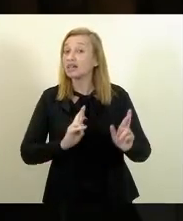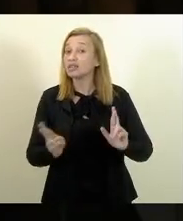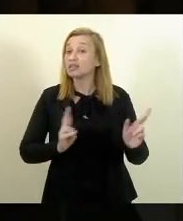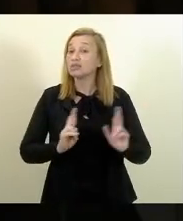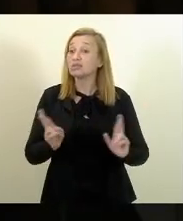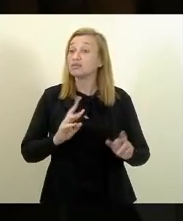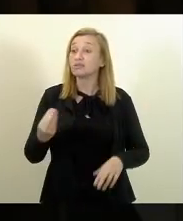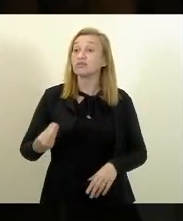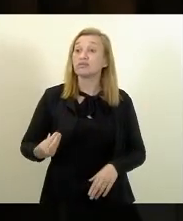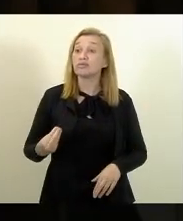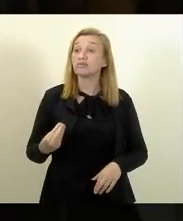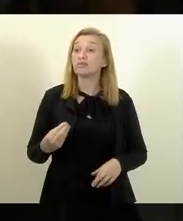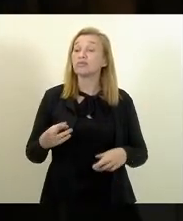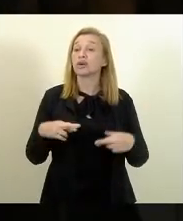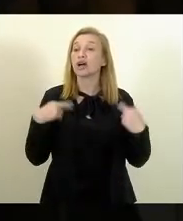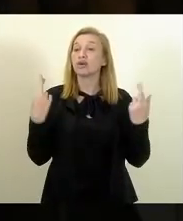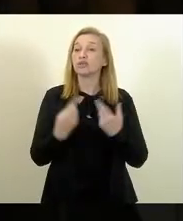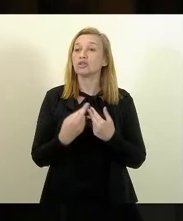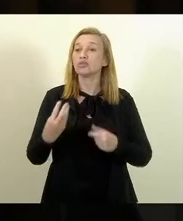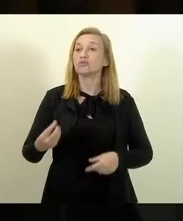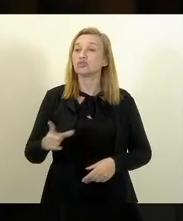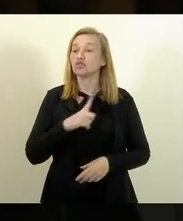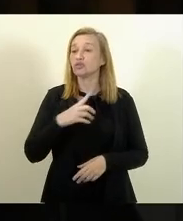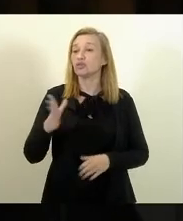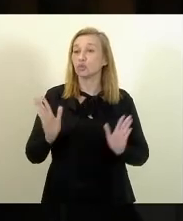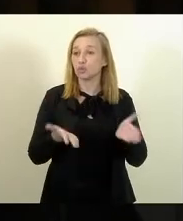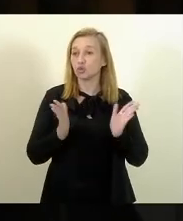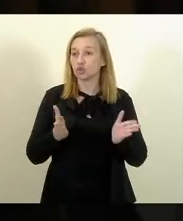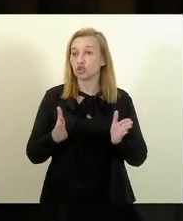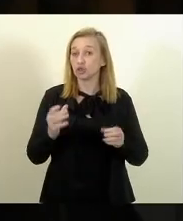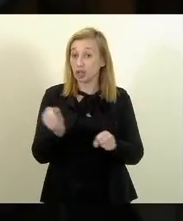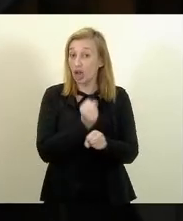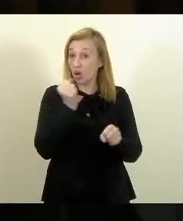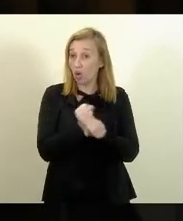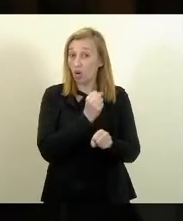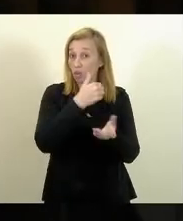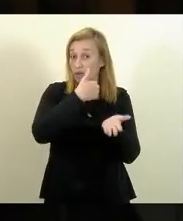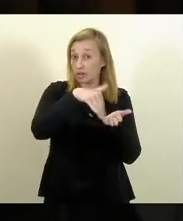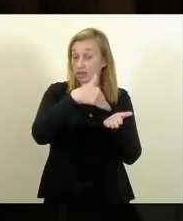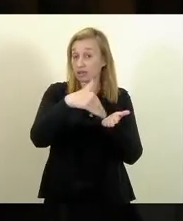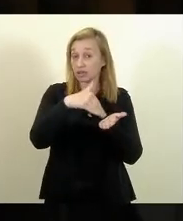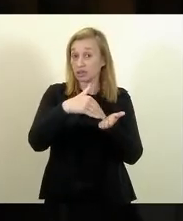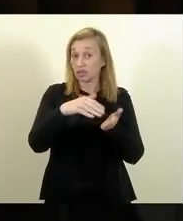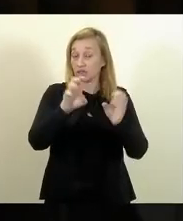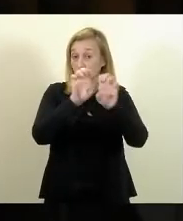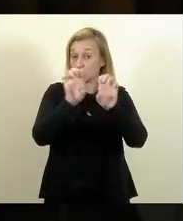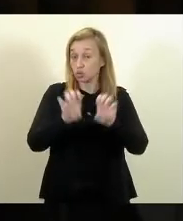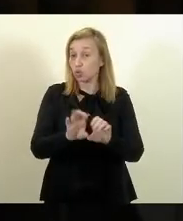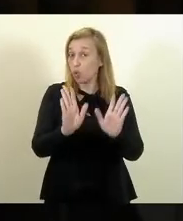hoje na Secretaria de Obras e Infraestrutura,